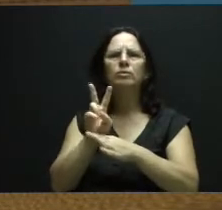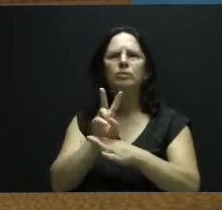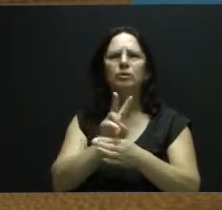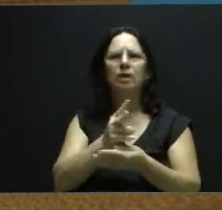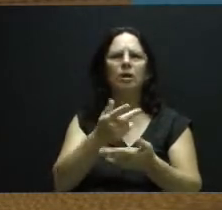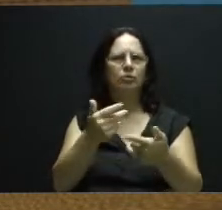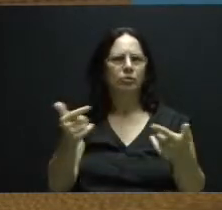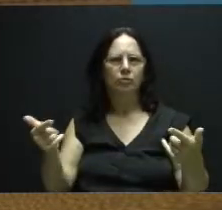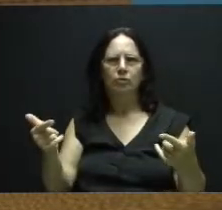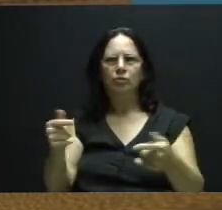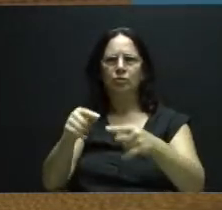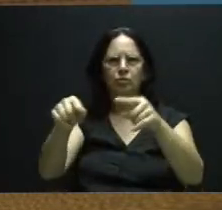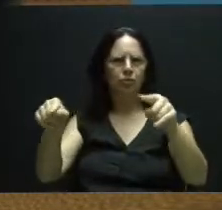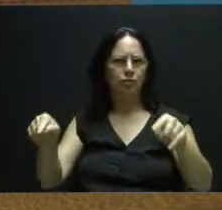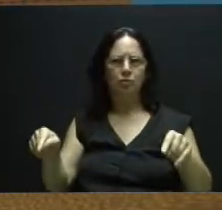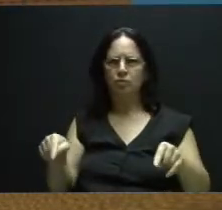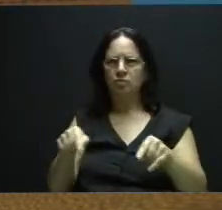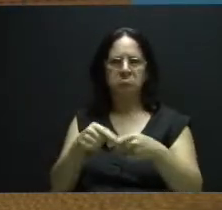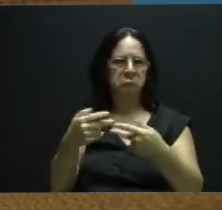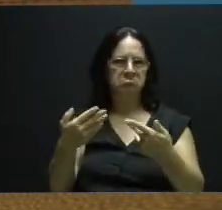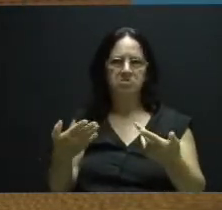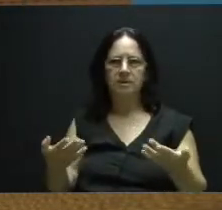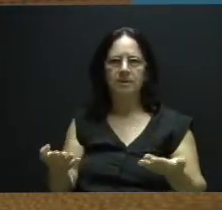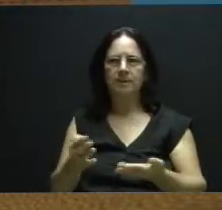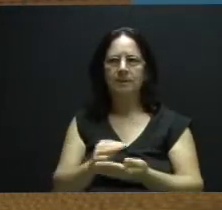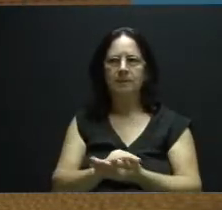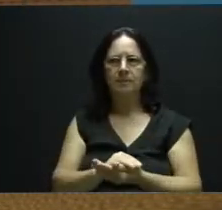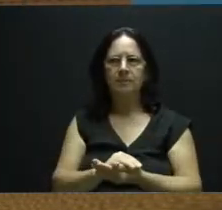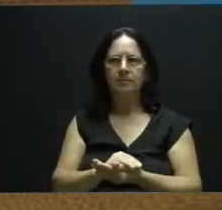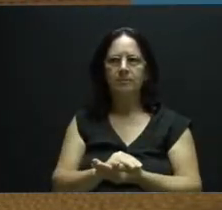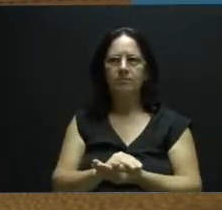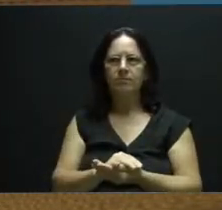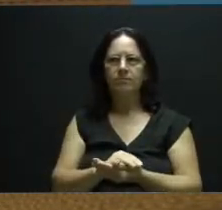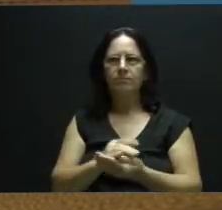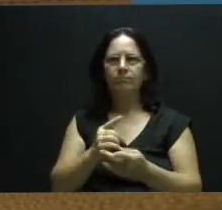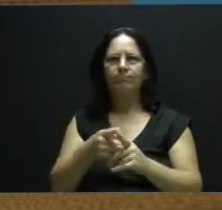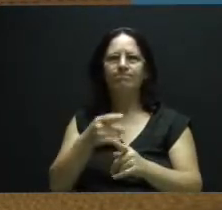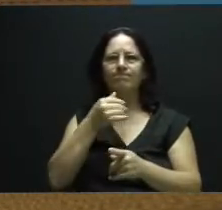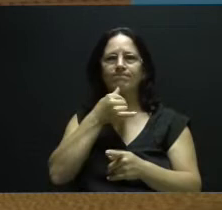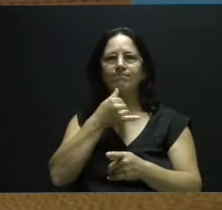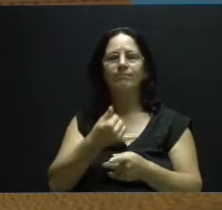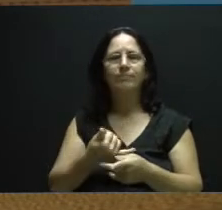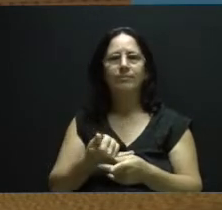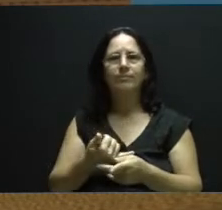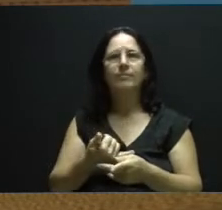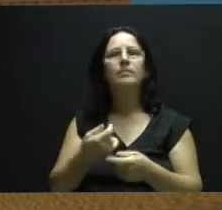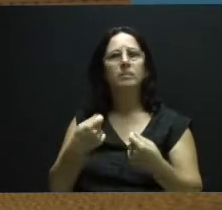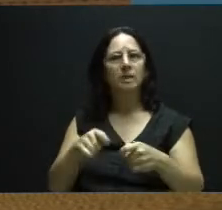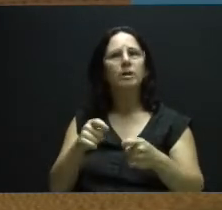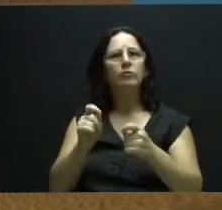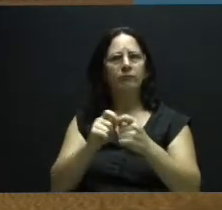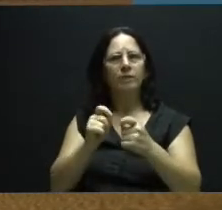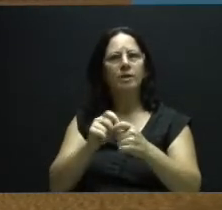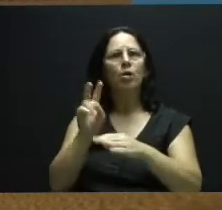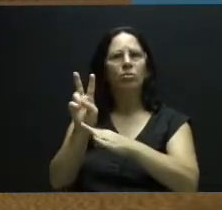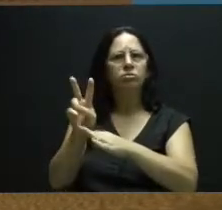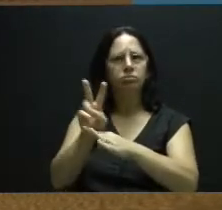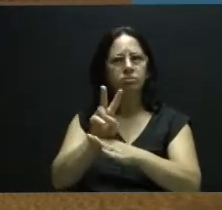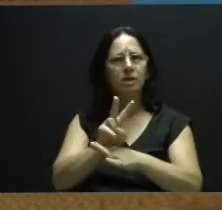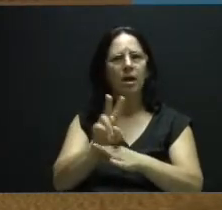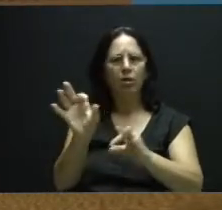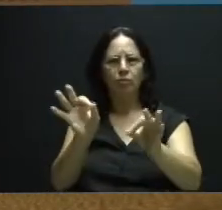diárias sei lá o que for que ele deve tá enrolando aí mas infelizmente não estou fazendo o que tem que ser feito que é a manutenção na cidade